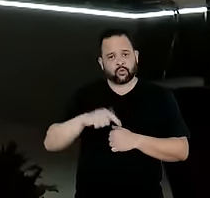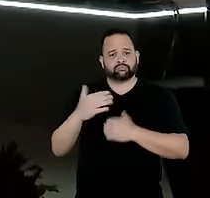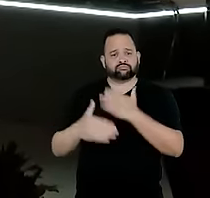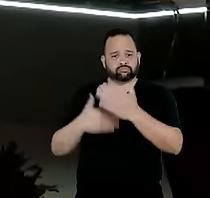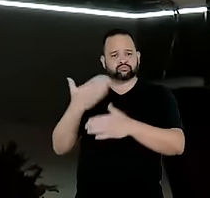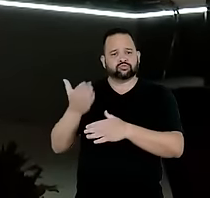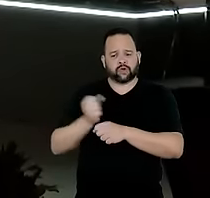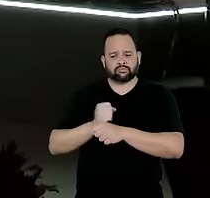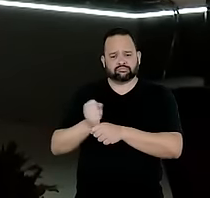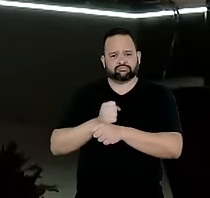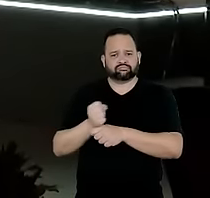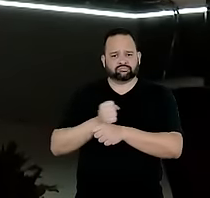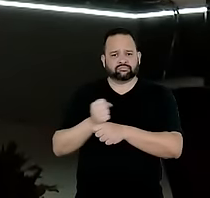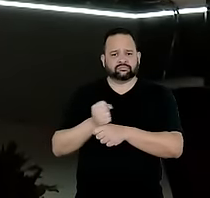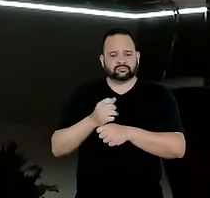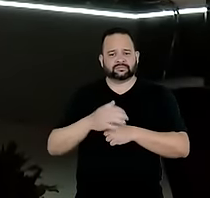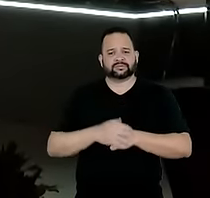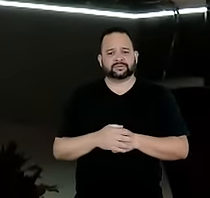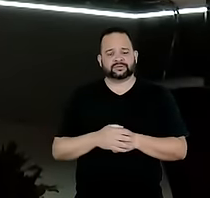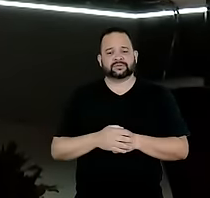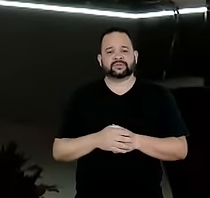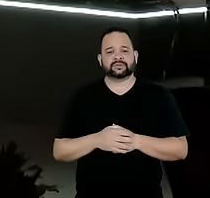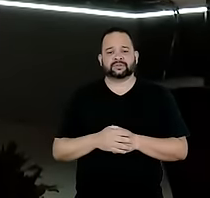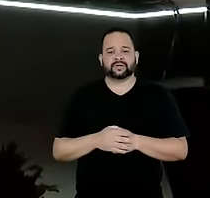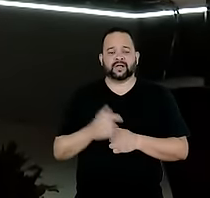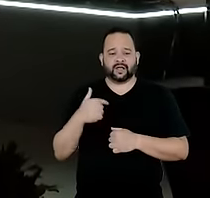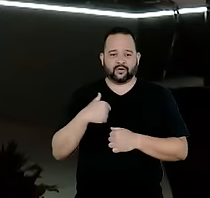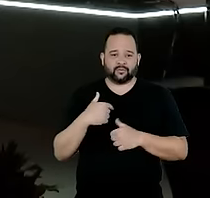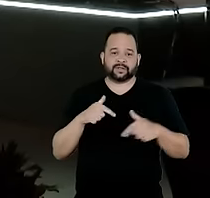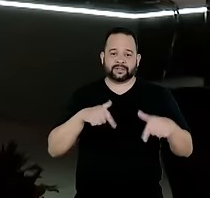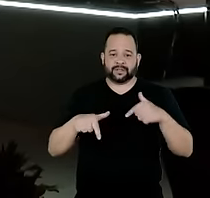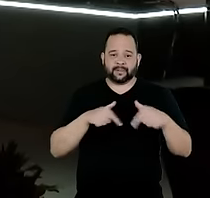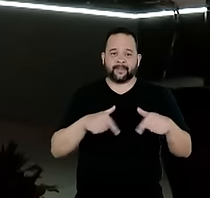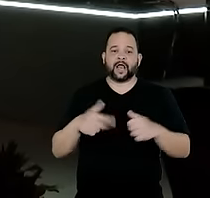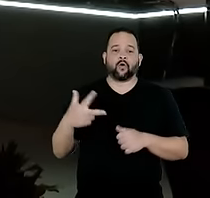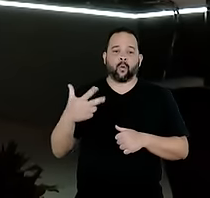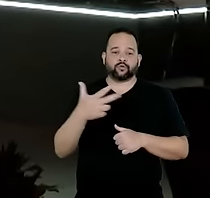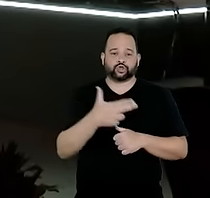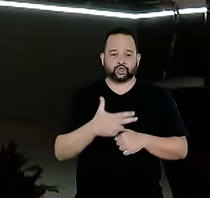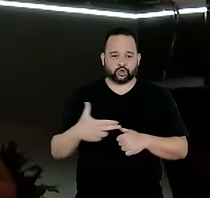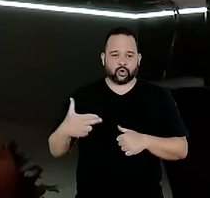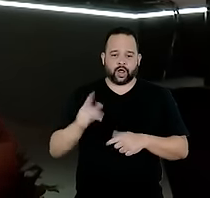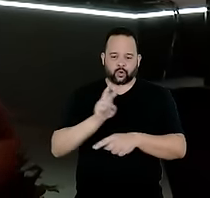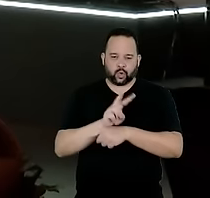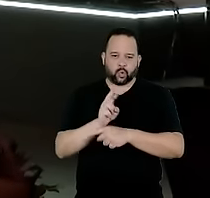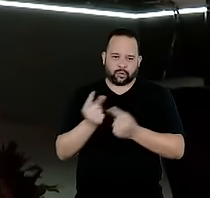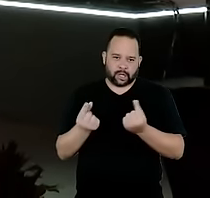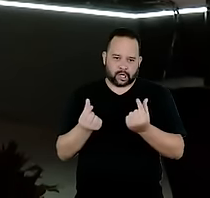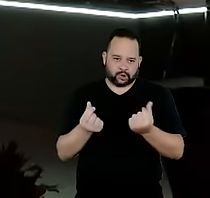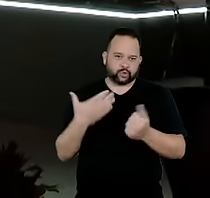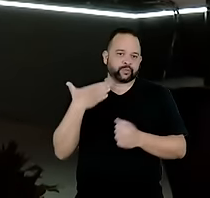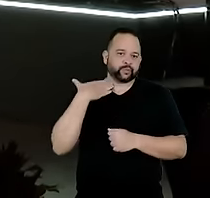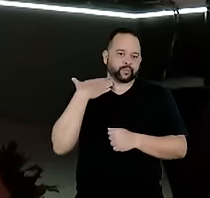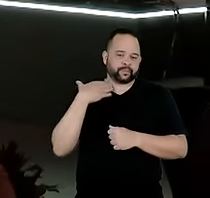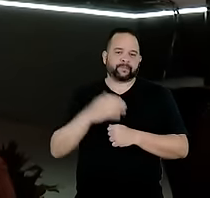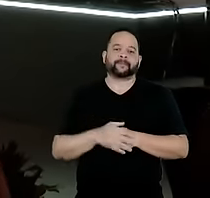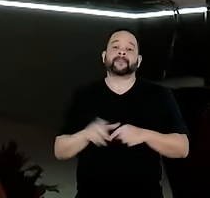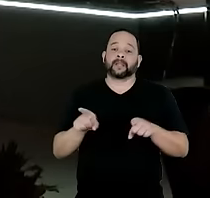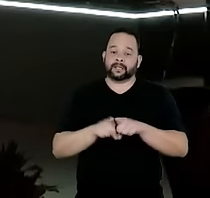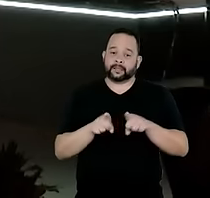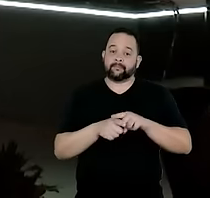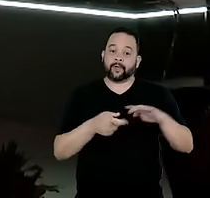lá e eu acabei sendo convidado para virar tesoureiro do banco então eu fiz um move de equ eh eh acumulei renda fixa também então eu fiquei como